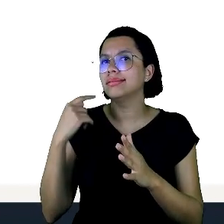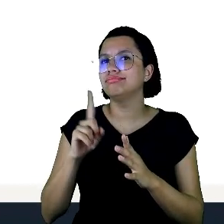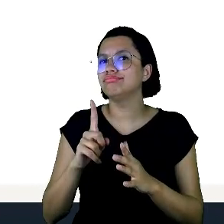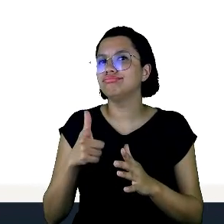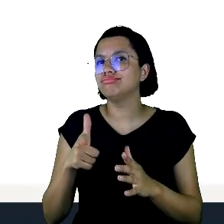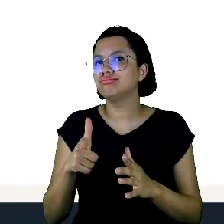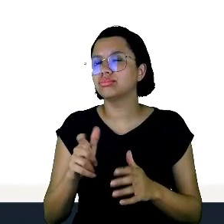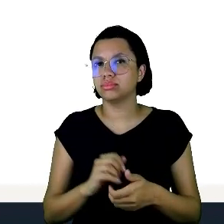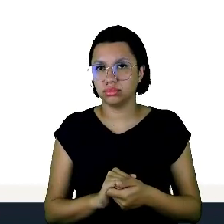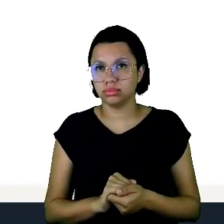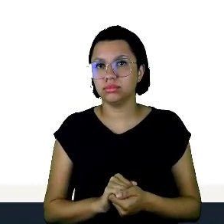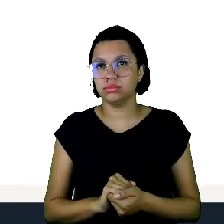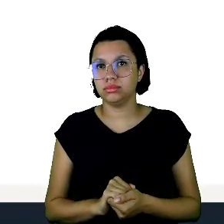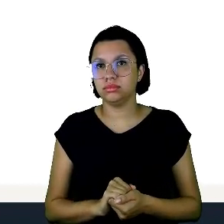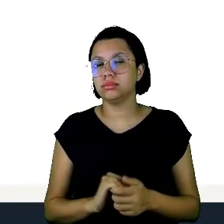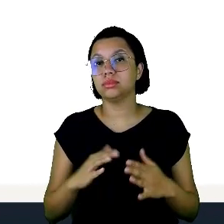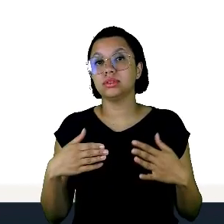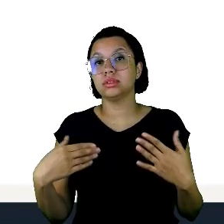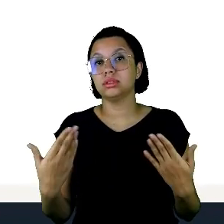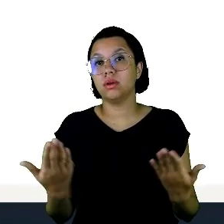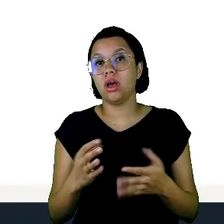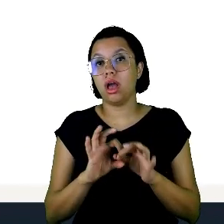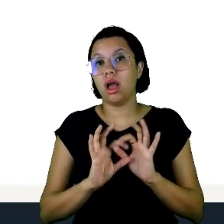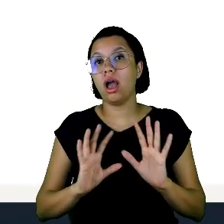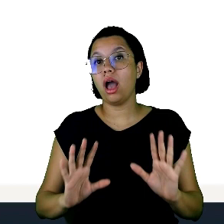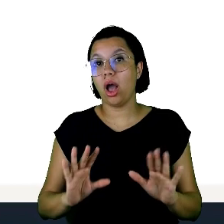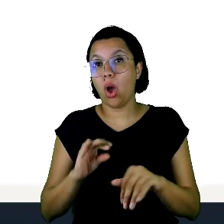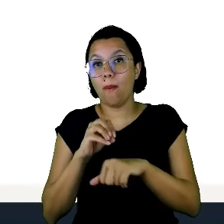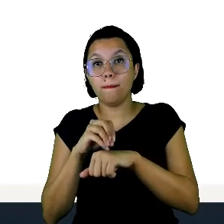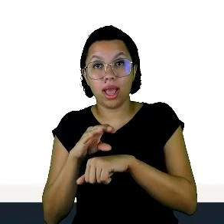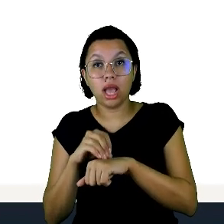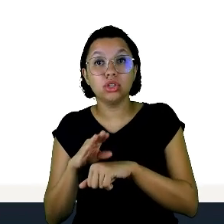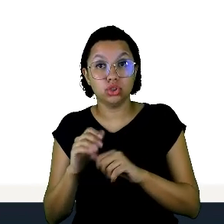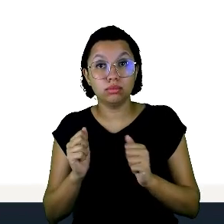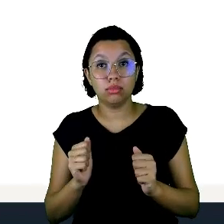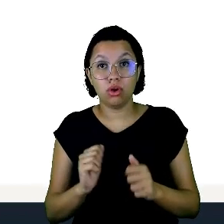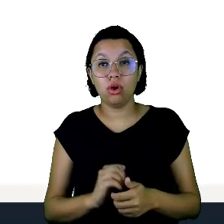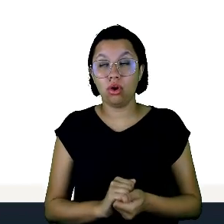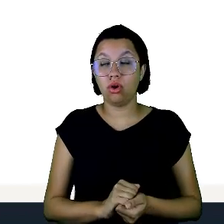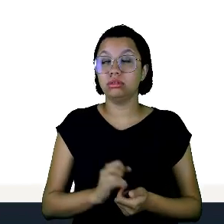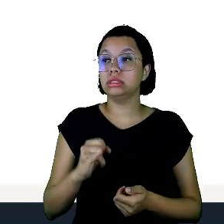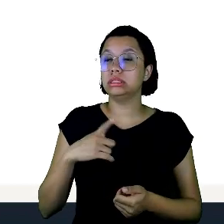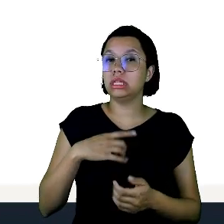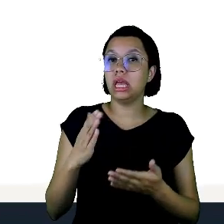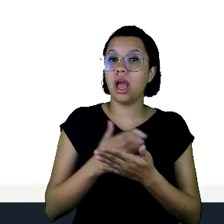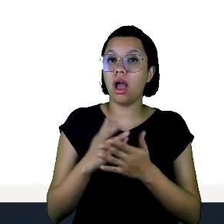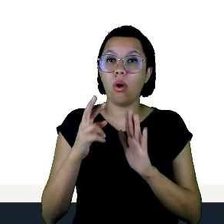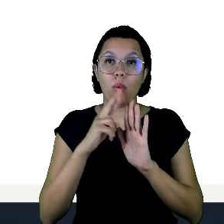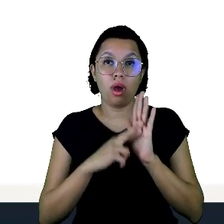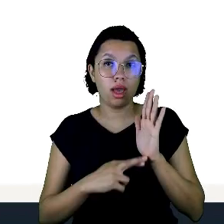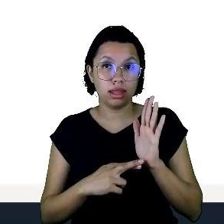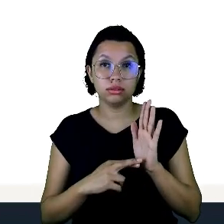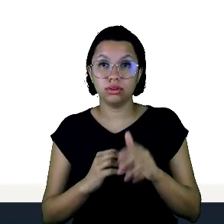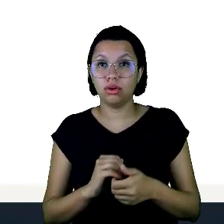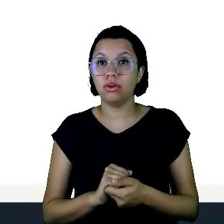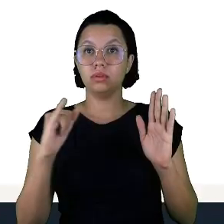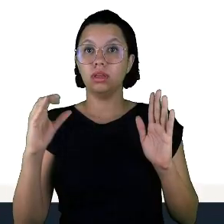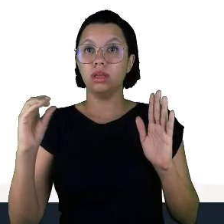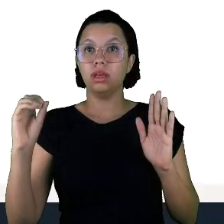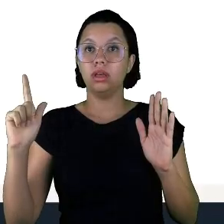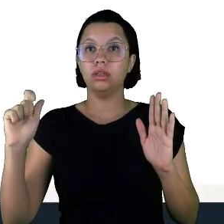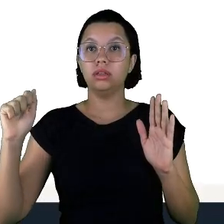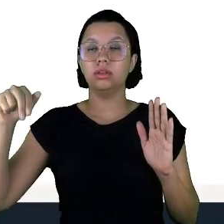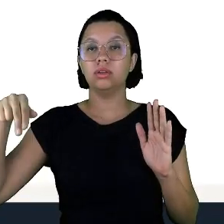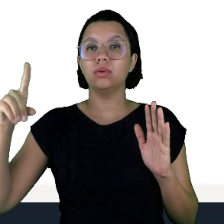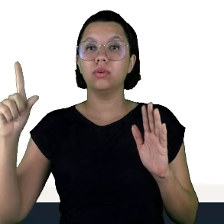Então, se também isso daqui nós estamos abertos a sugestões, se houver algum relatório, que nós